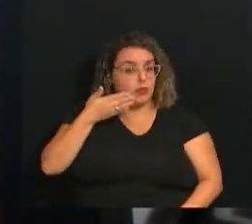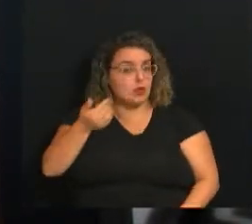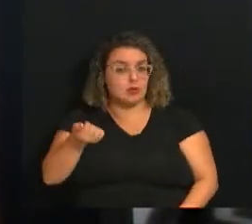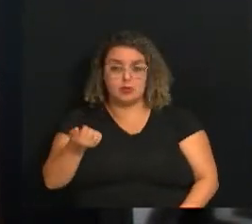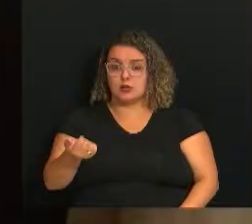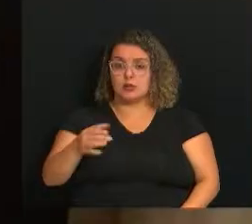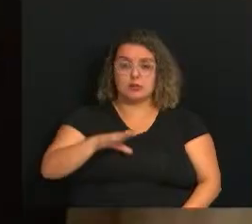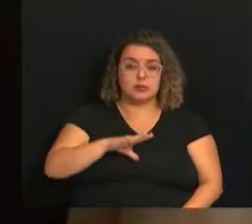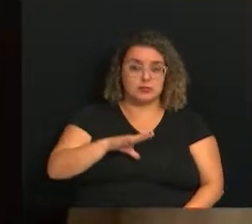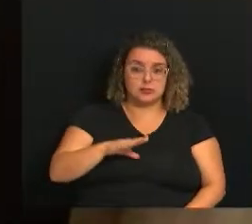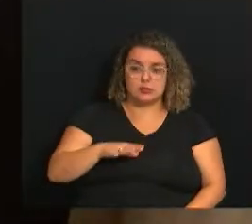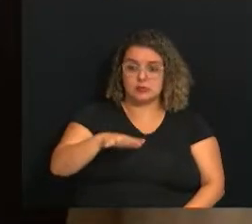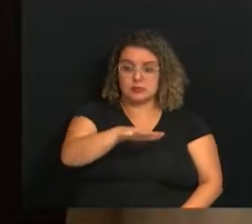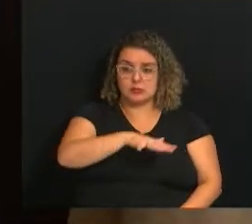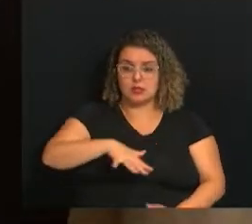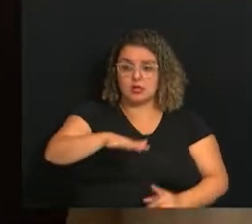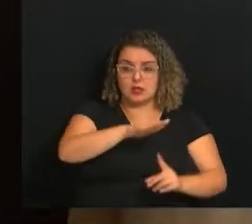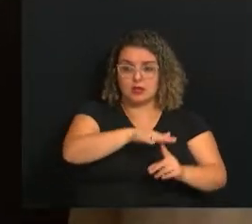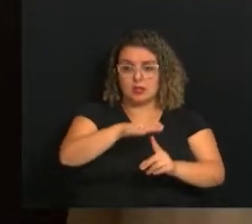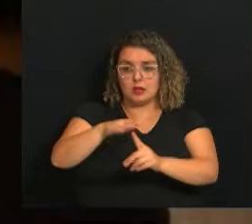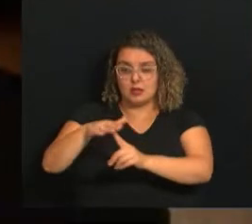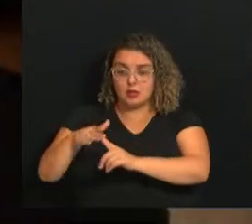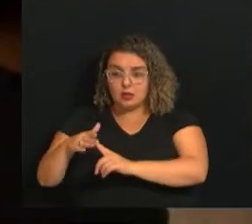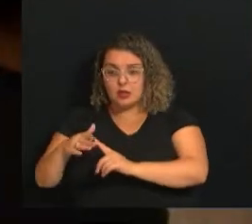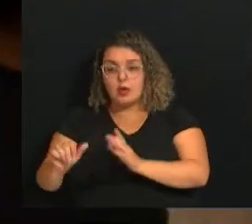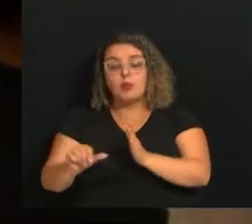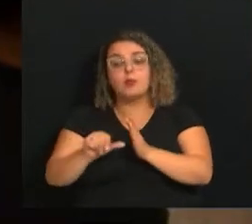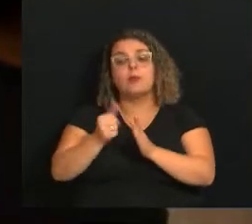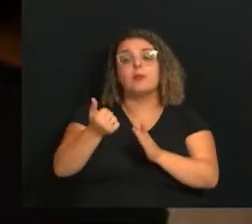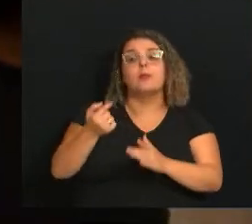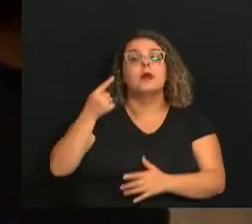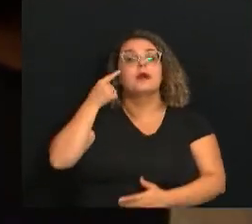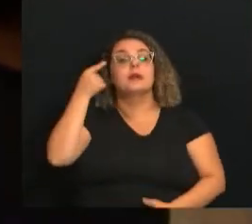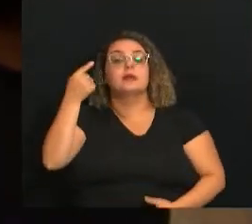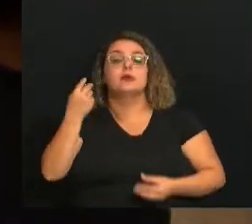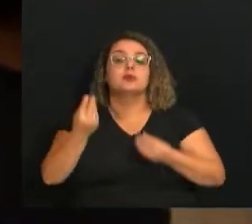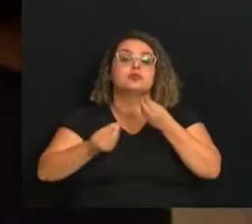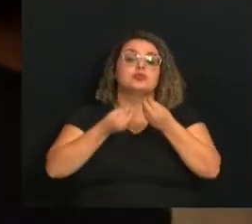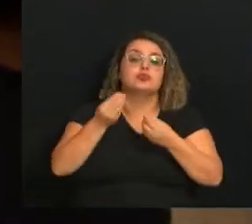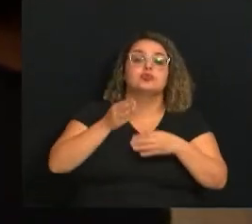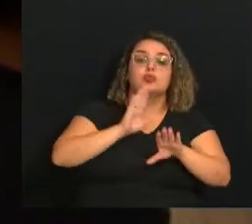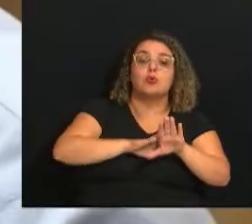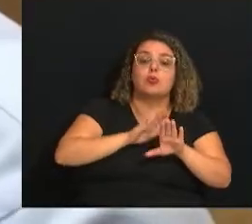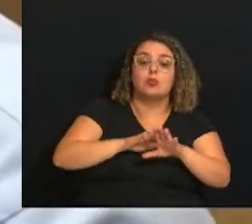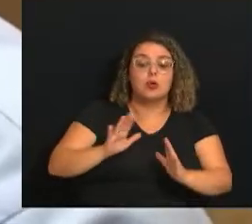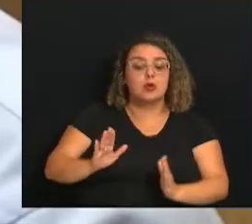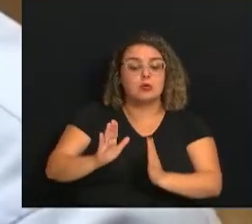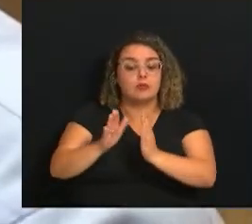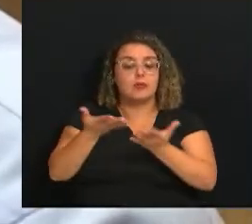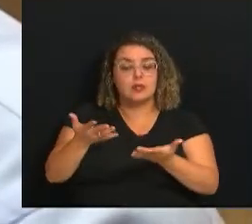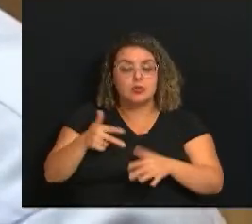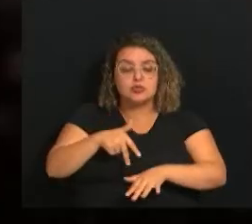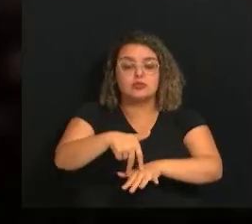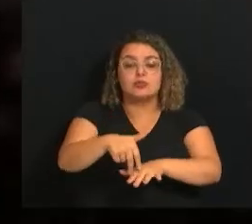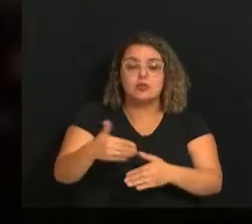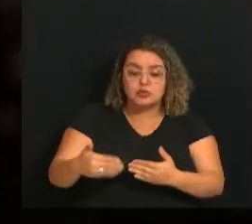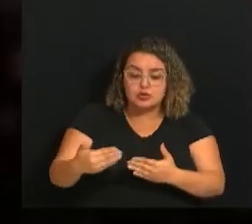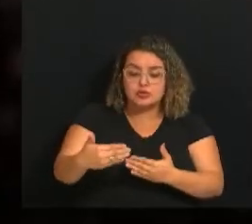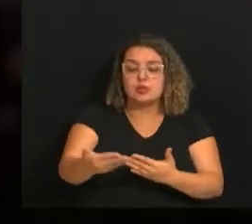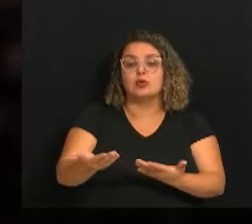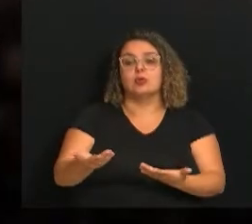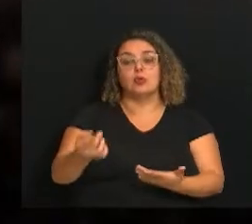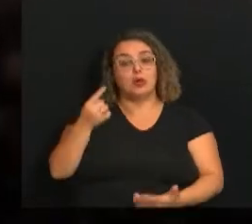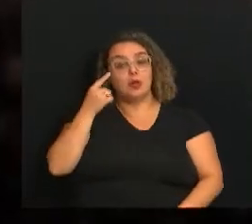questão ambiental. Esse foi um primeiro esboço de como será a atuação da Frente Parlamentar a partir de agora. A